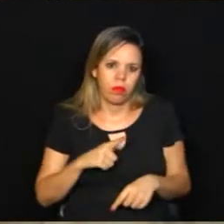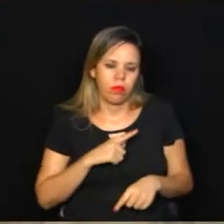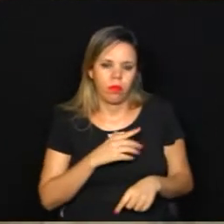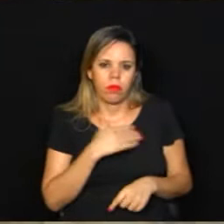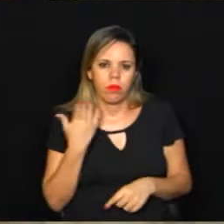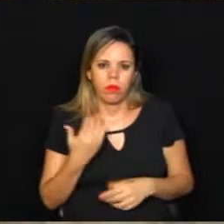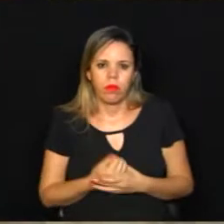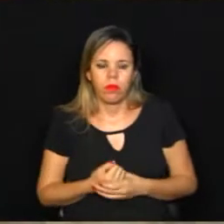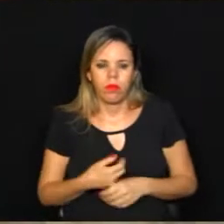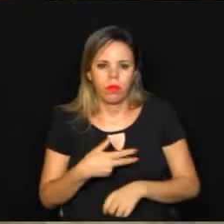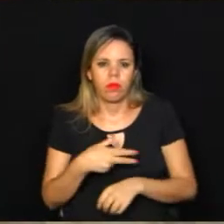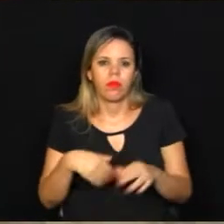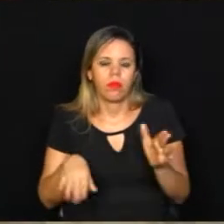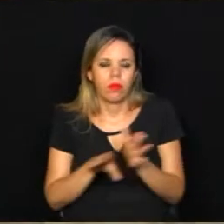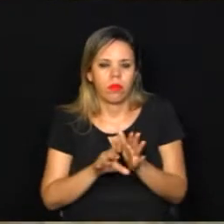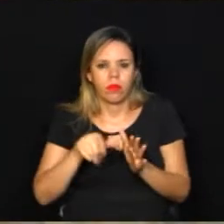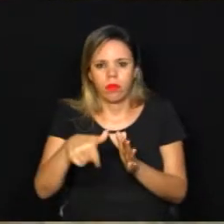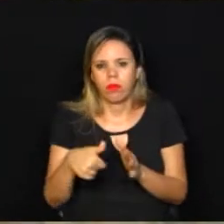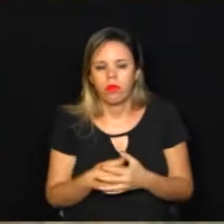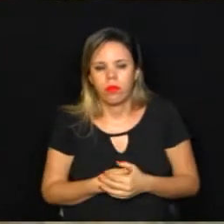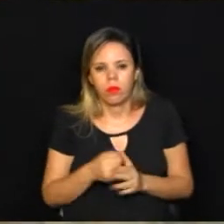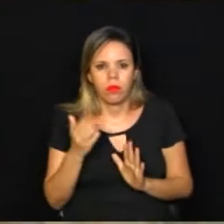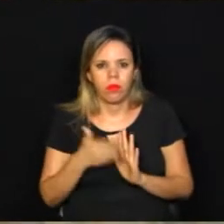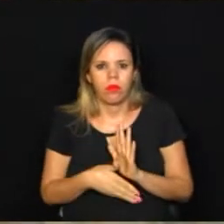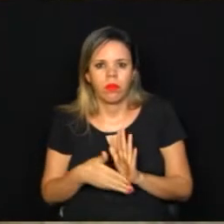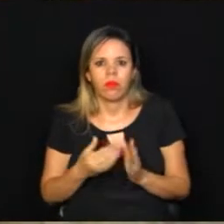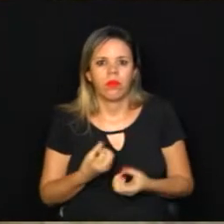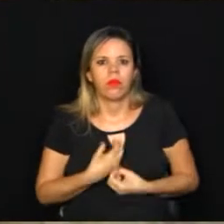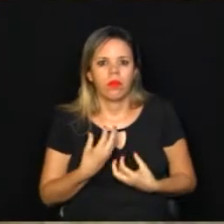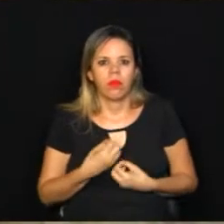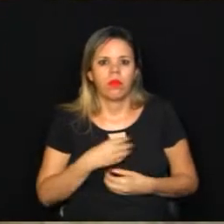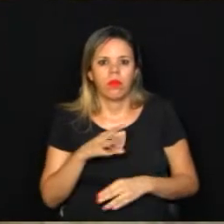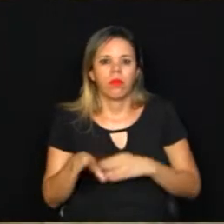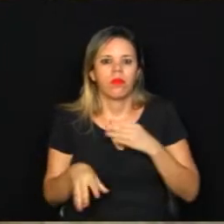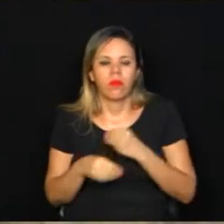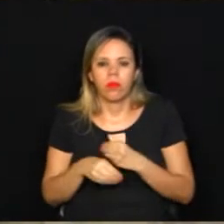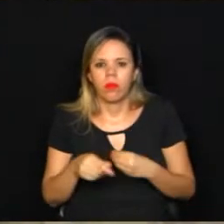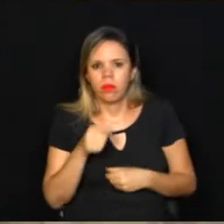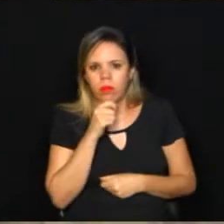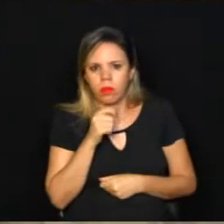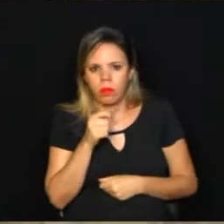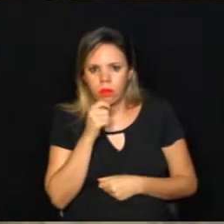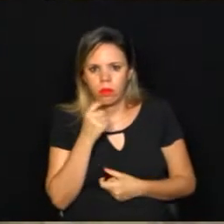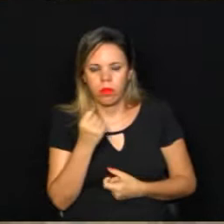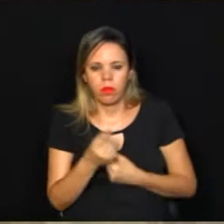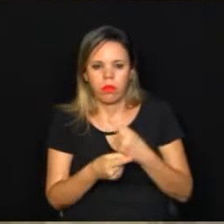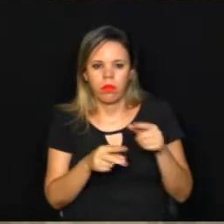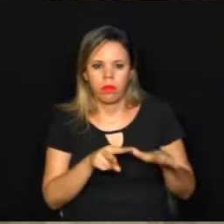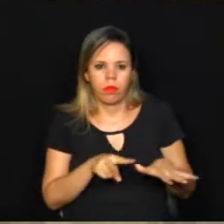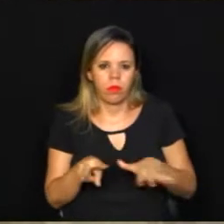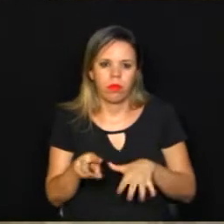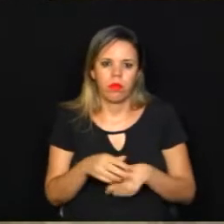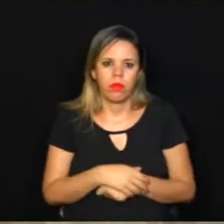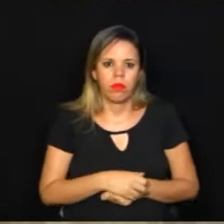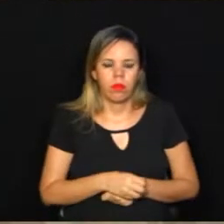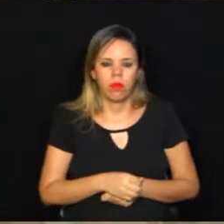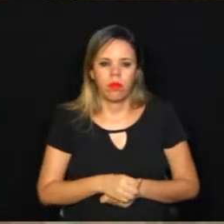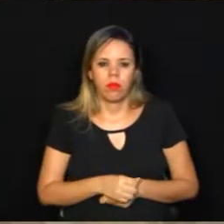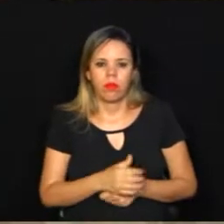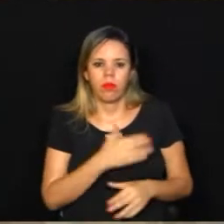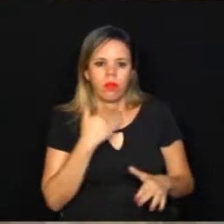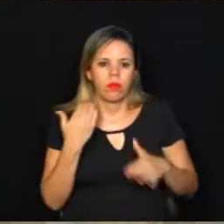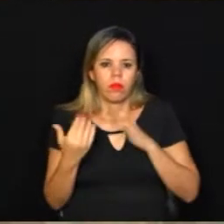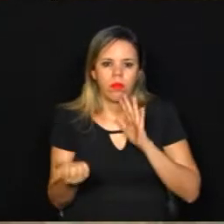morte e o exame chega posteriormente, por isso que os dados são atualizados ainda com algumas semanas, né, de